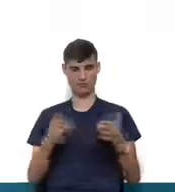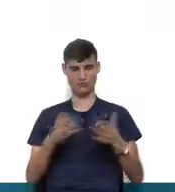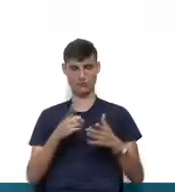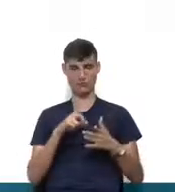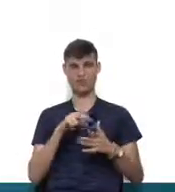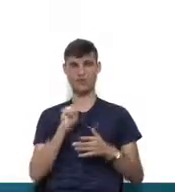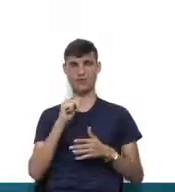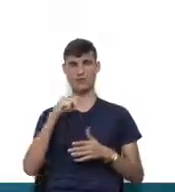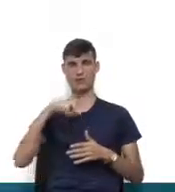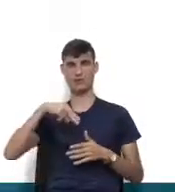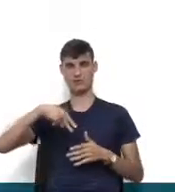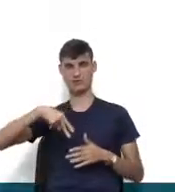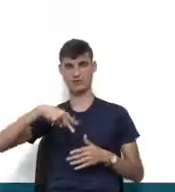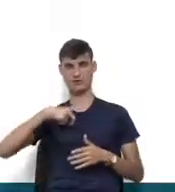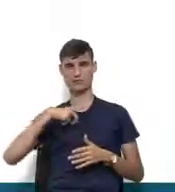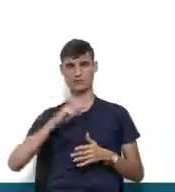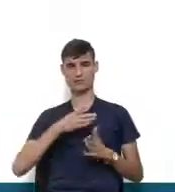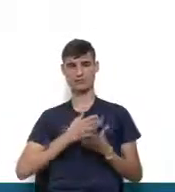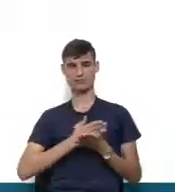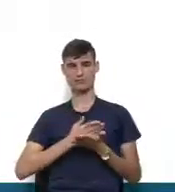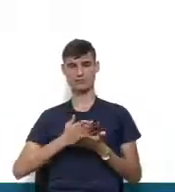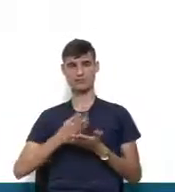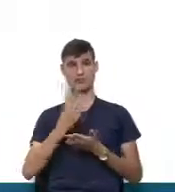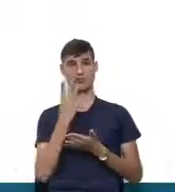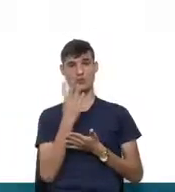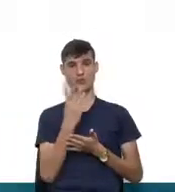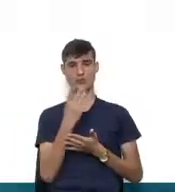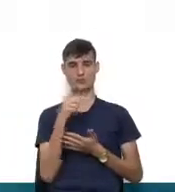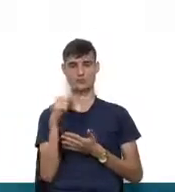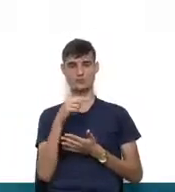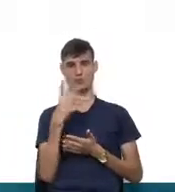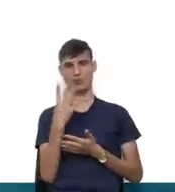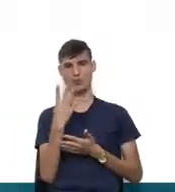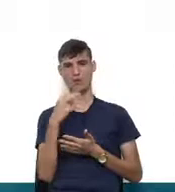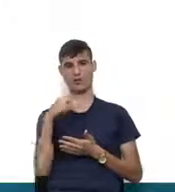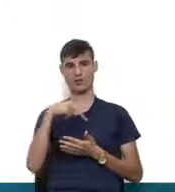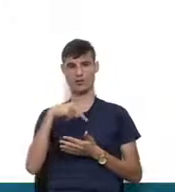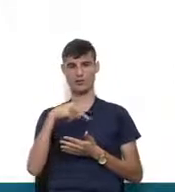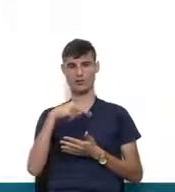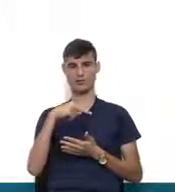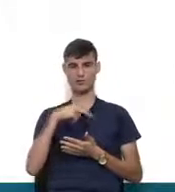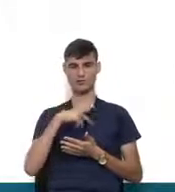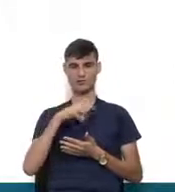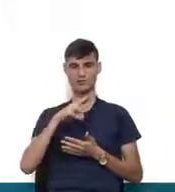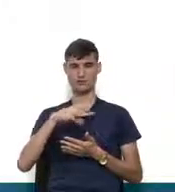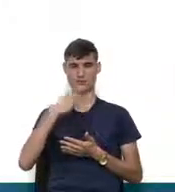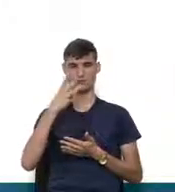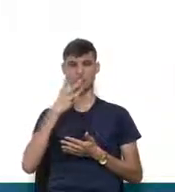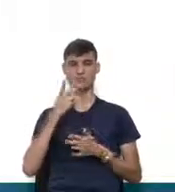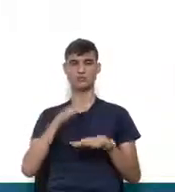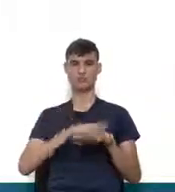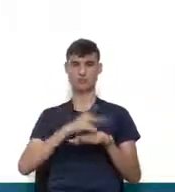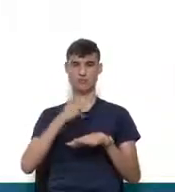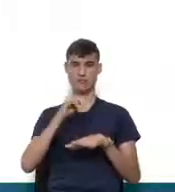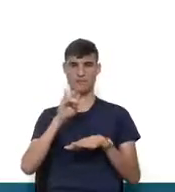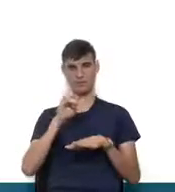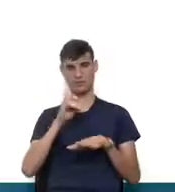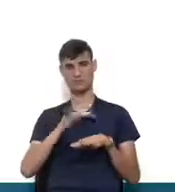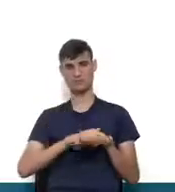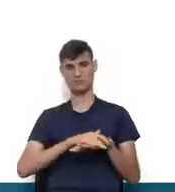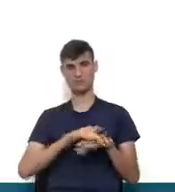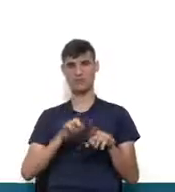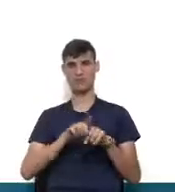em AN, partindo daqui de 4 menos 4n ao cubo sobre π elevado ao